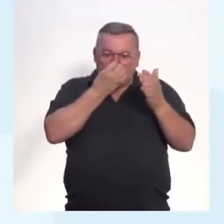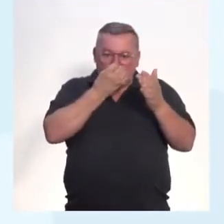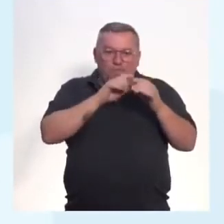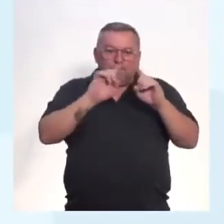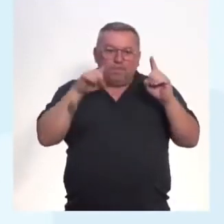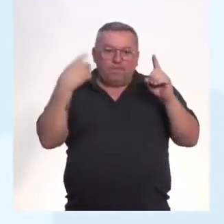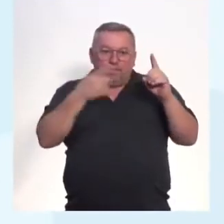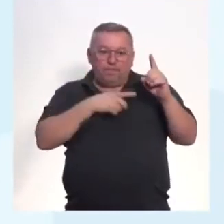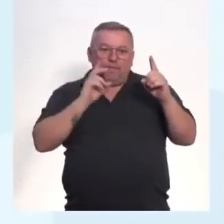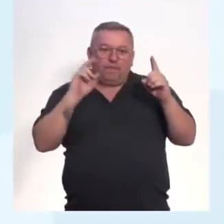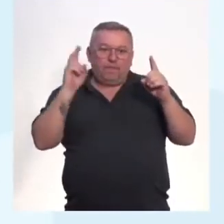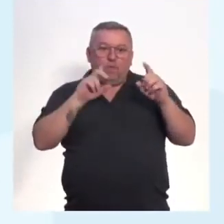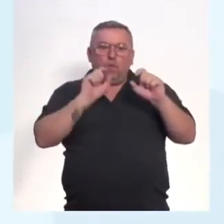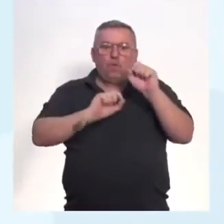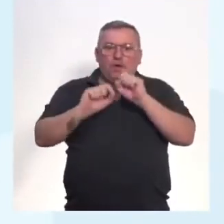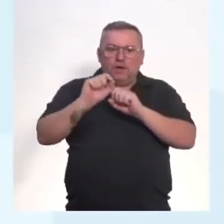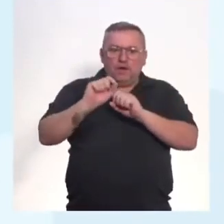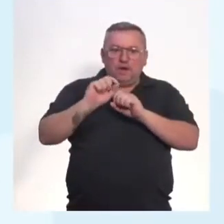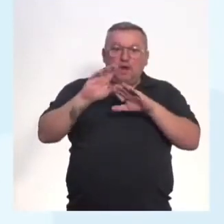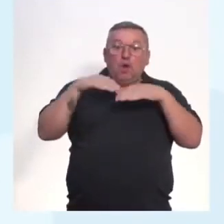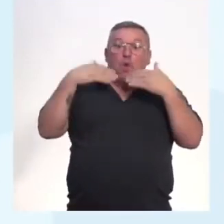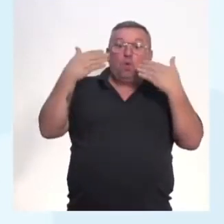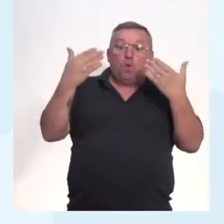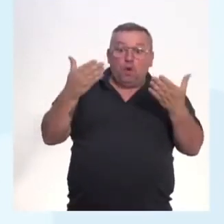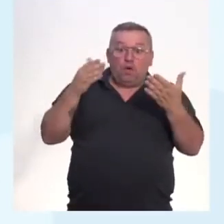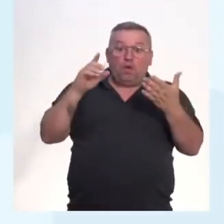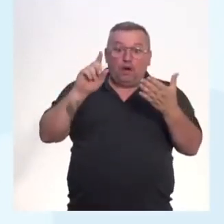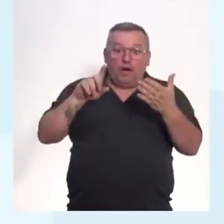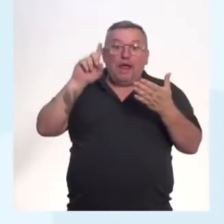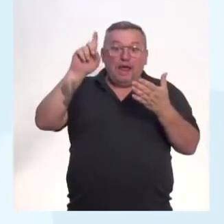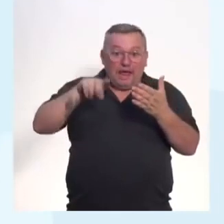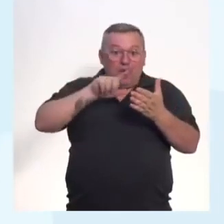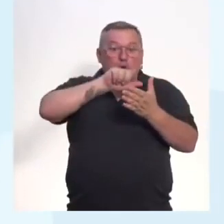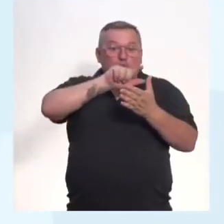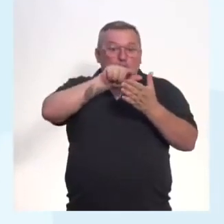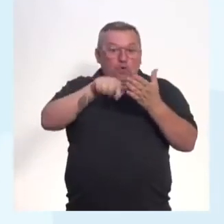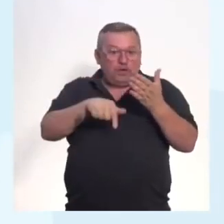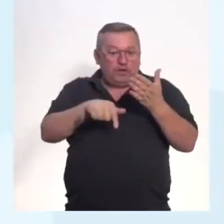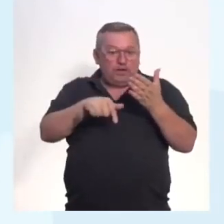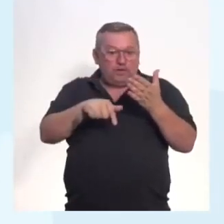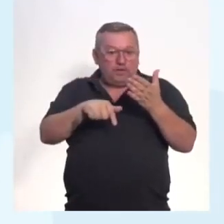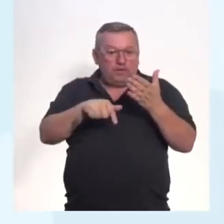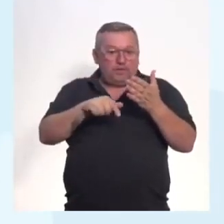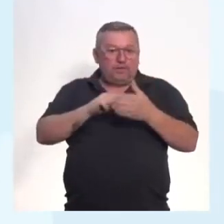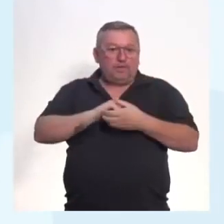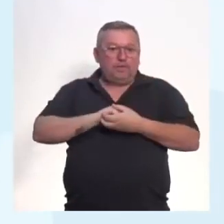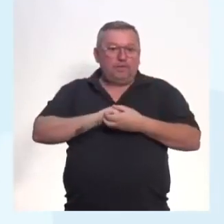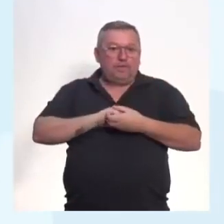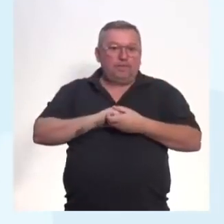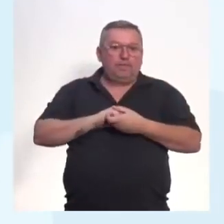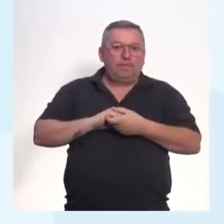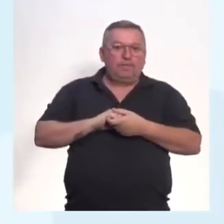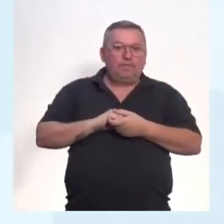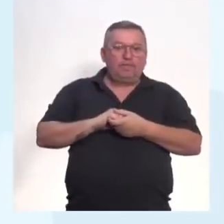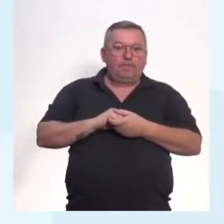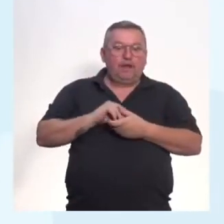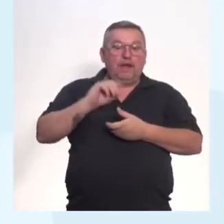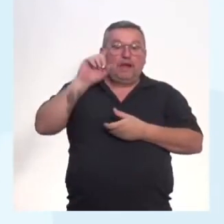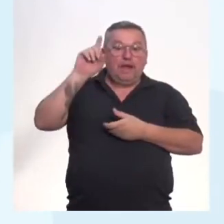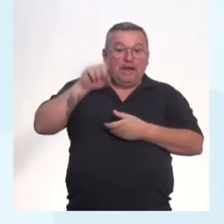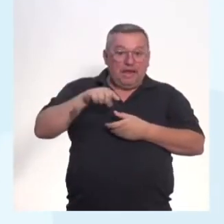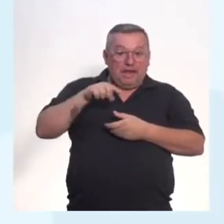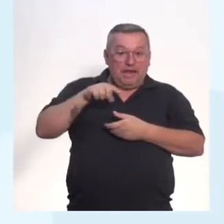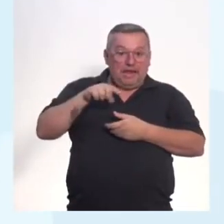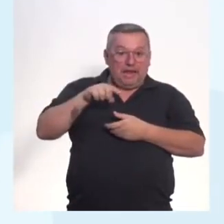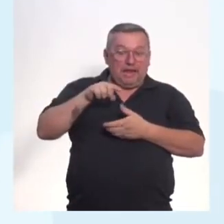que acabamos de ler é o gênero textual. A gente tinha até alterado essa parte, mas voltou para essa parte aí. Então, ela é